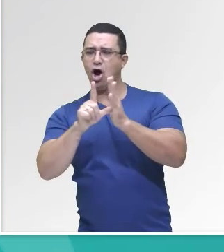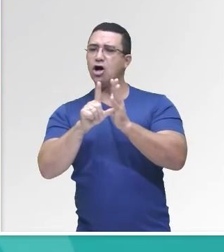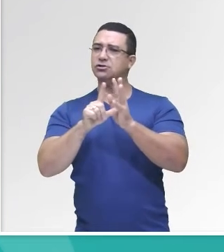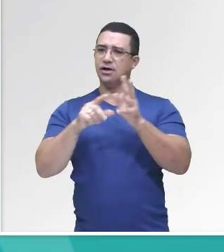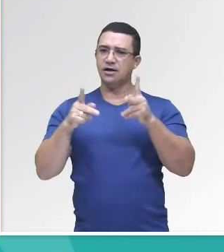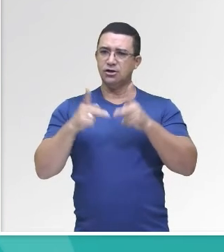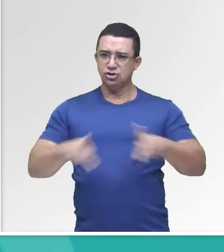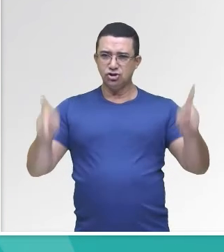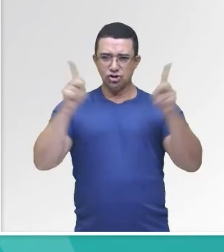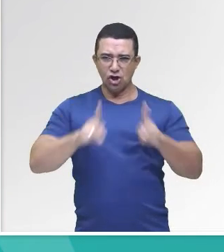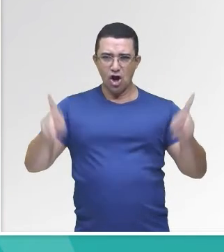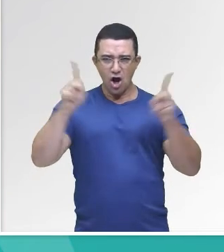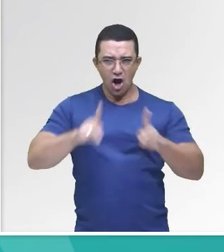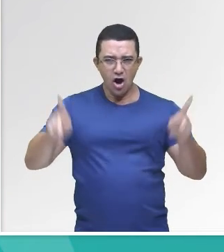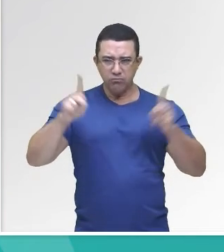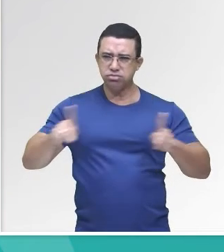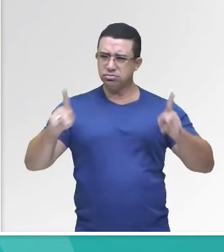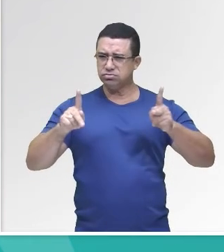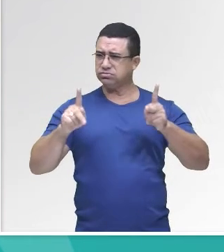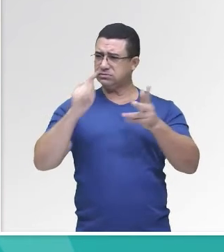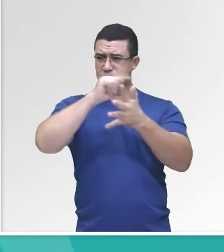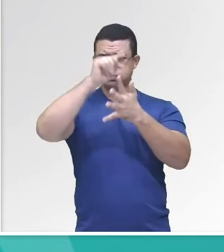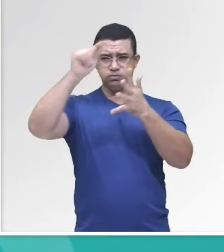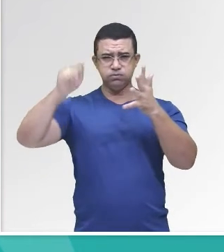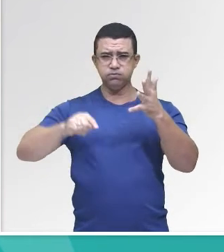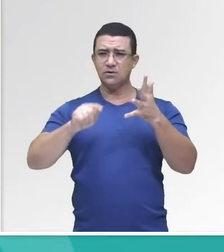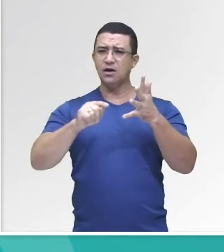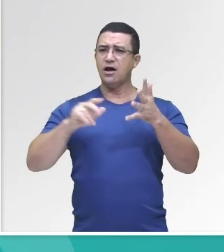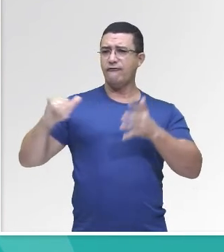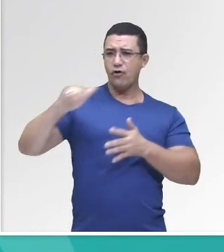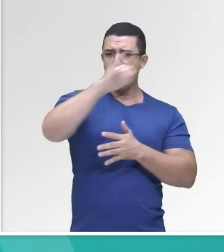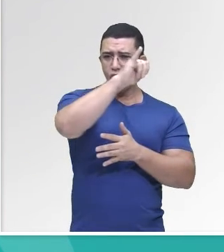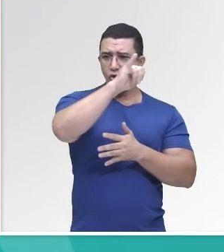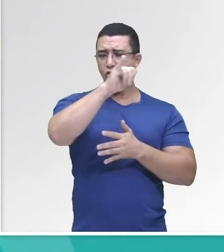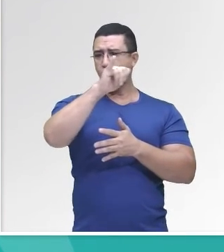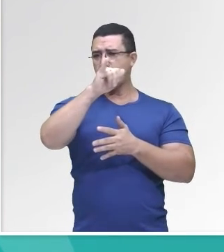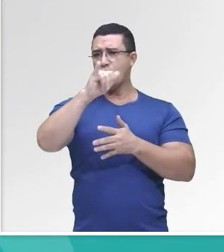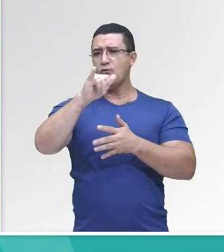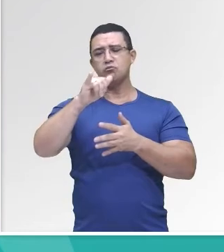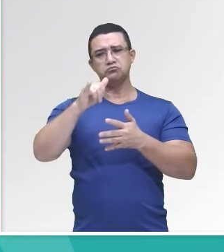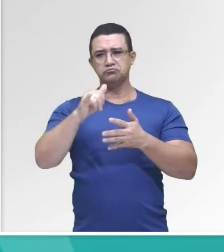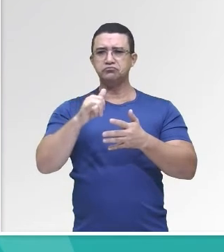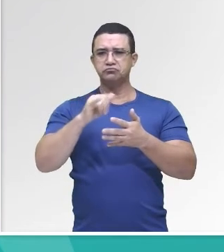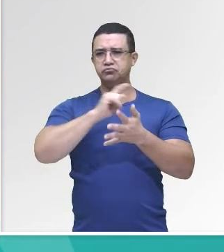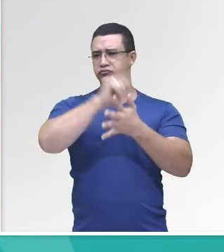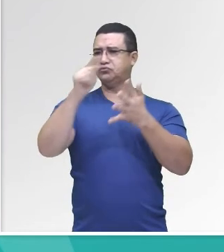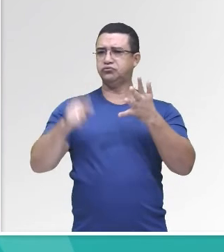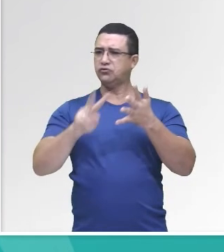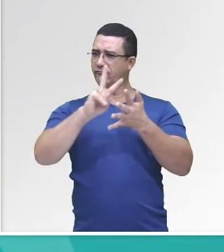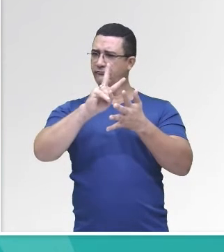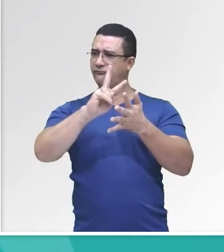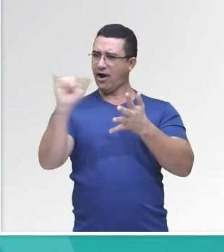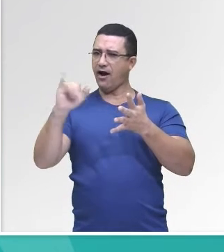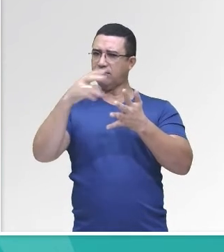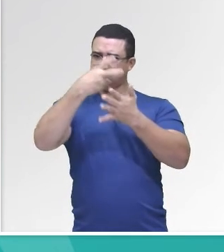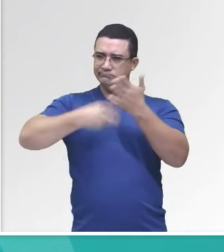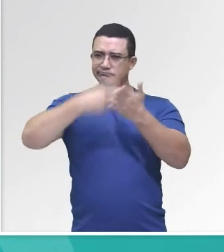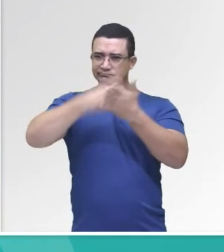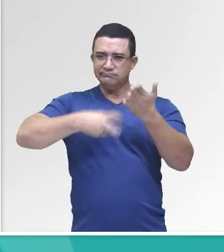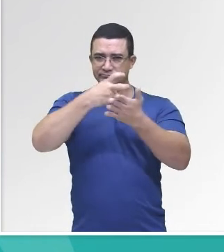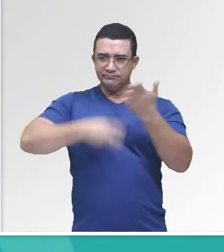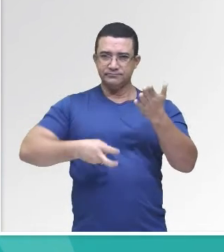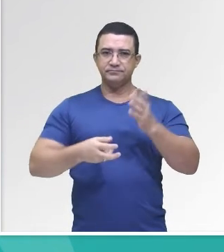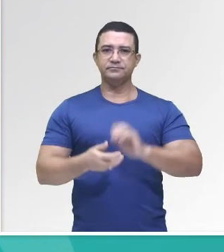diversos segmentos, certo? E além de você achar esses descontos, você